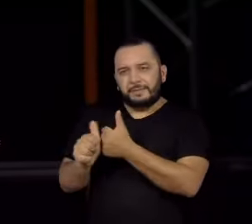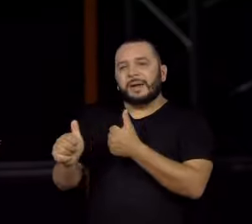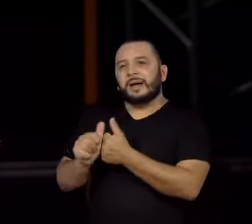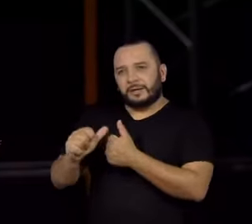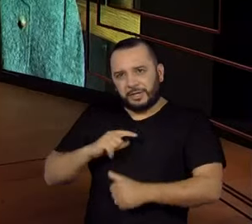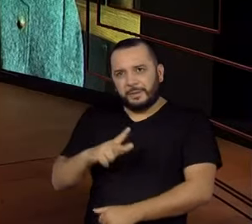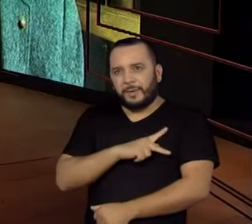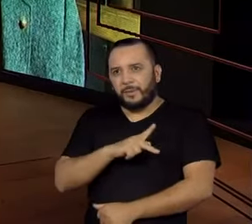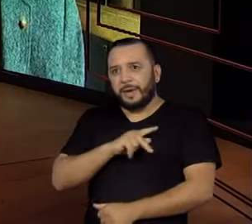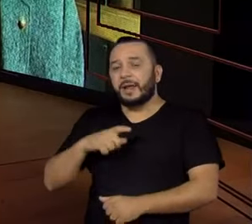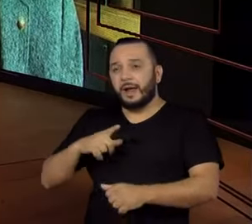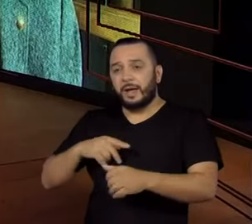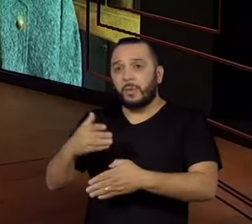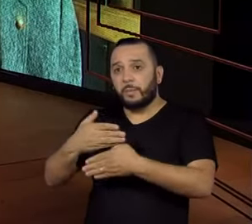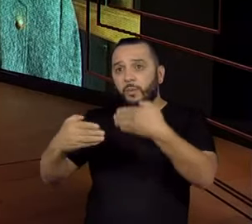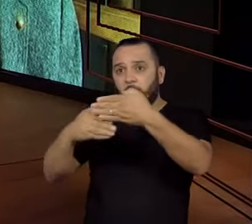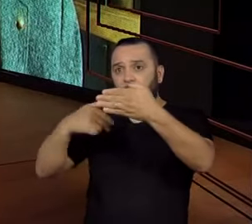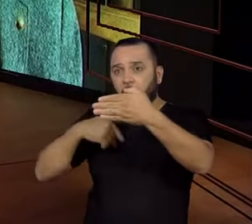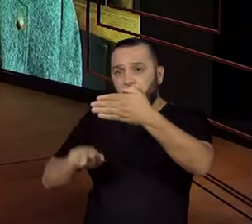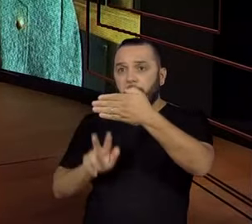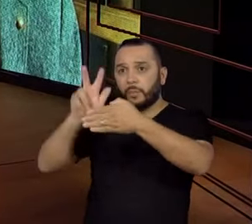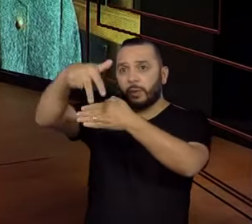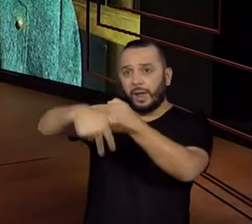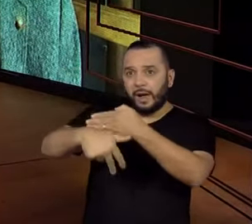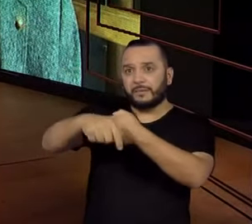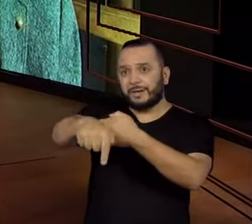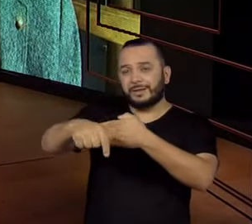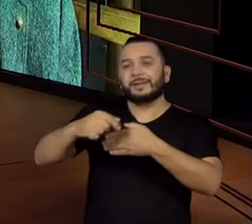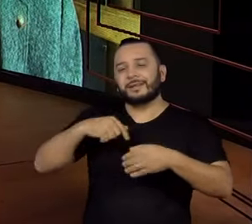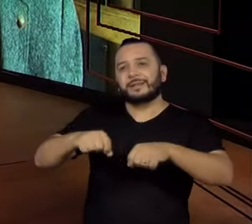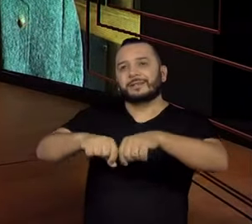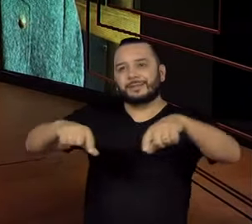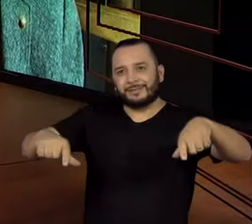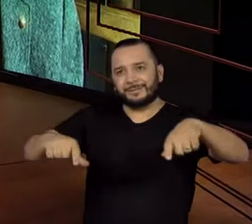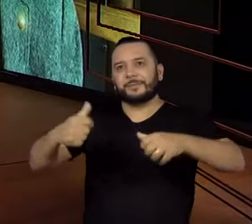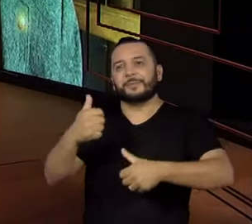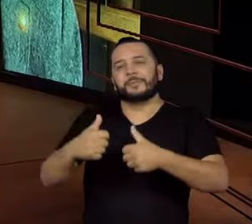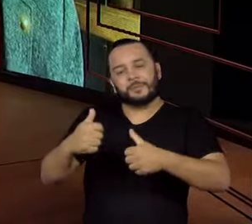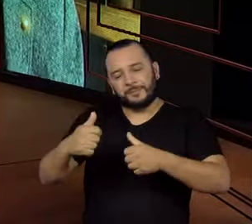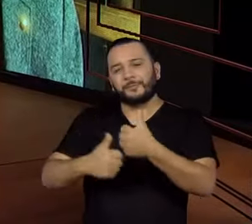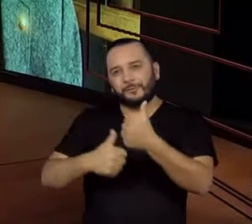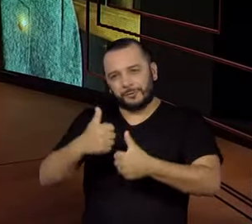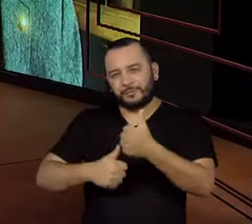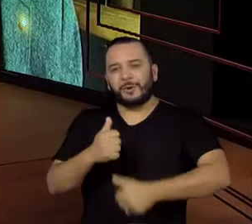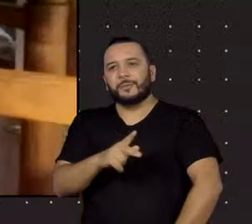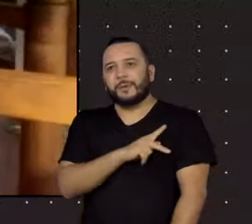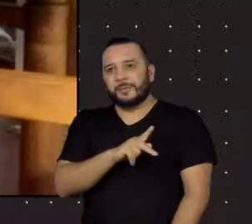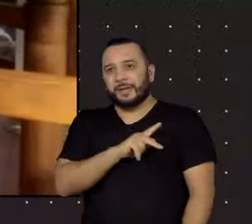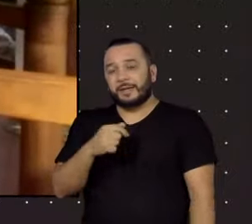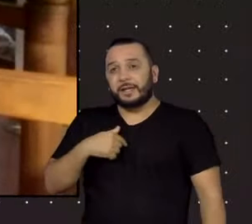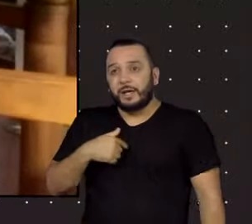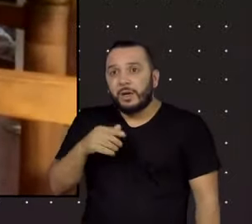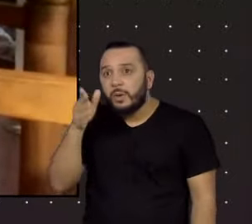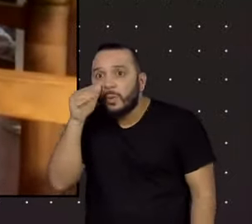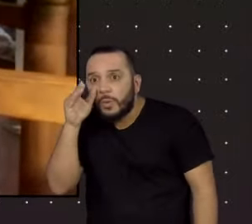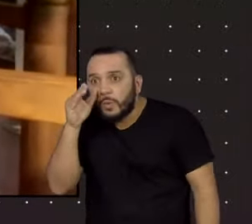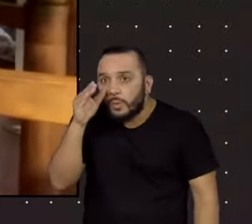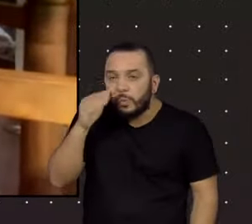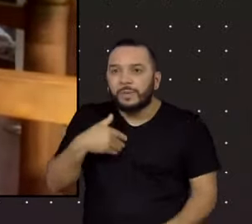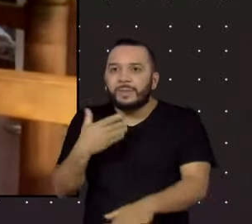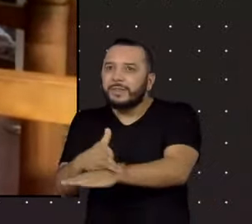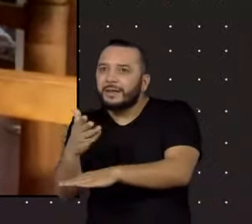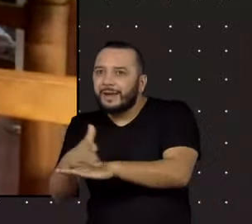muro na Rua Turiaçu, tinha uma parte bem baixinha, a gente pulava o muro junto com mais um amigo e íamos todas as quartas-feiras assistir os treinos do